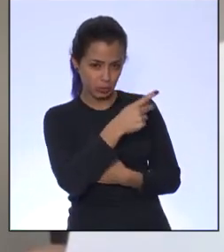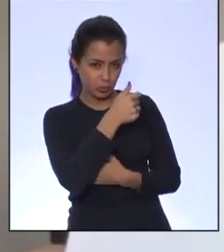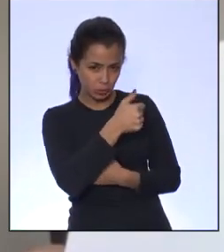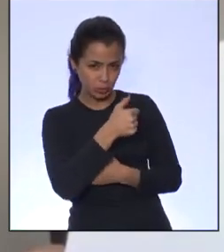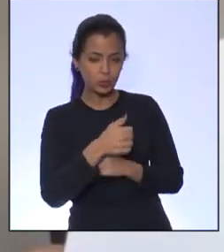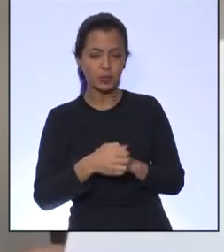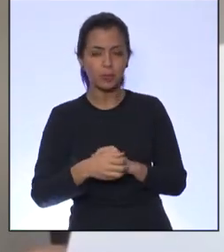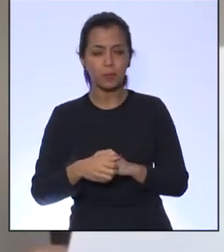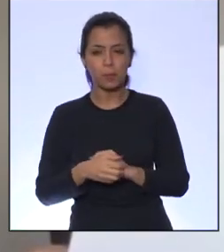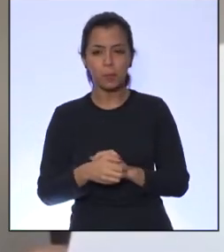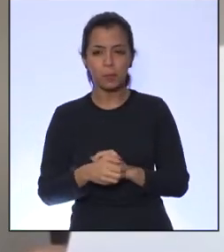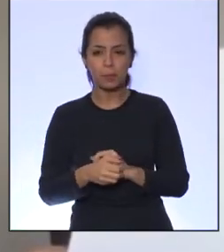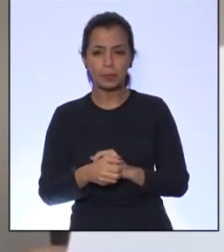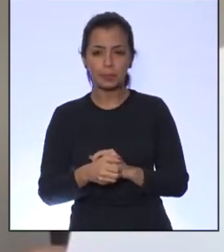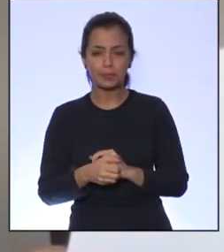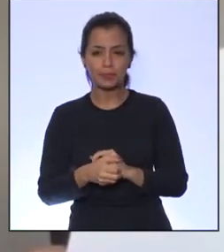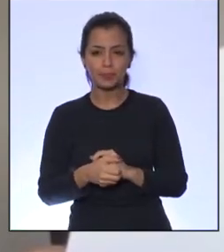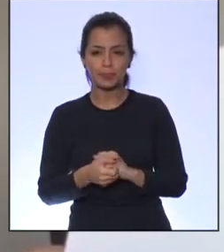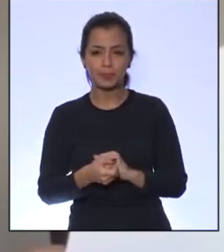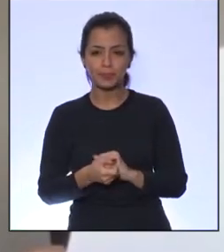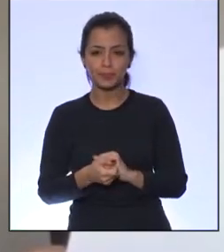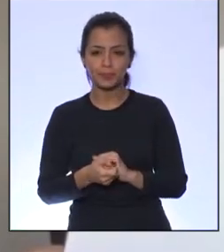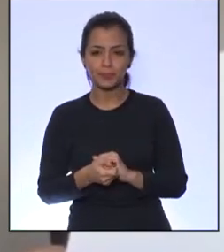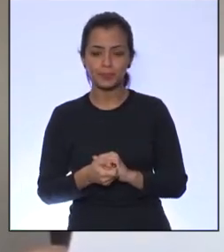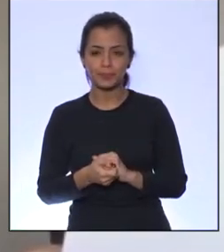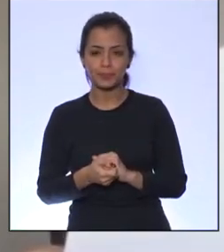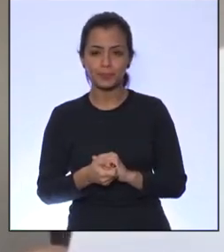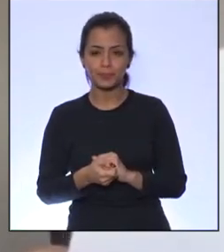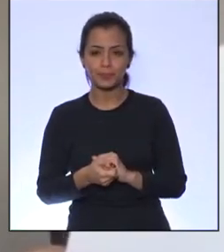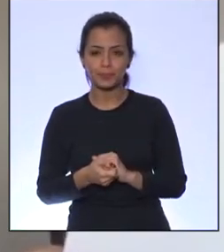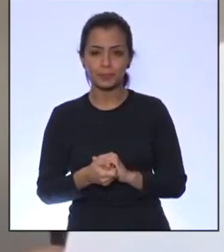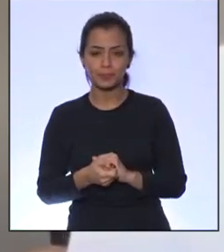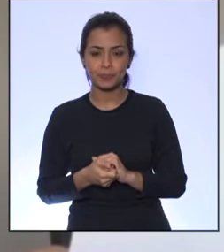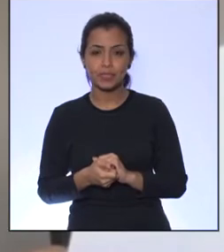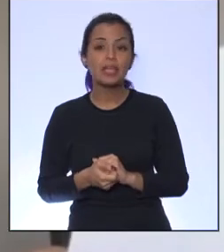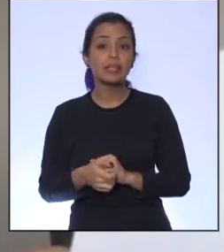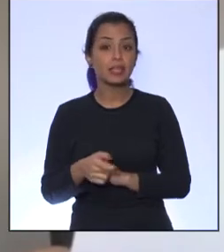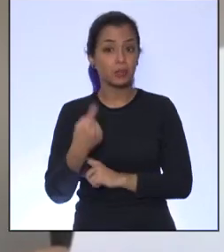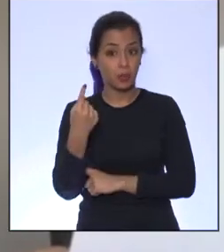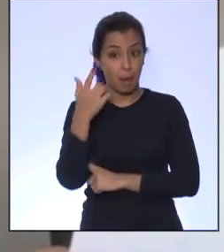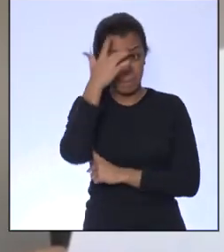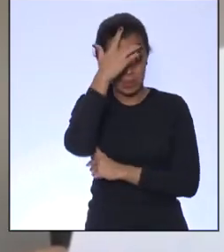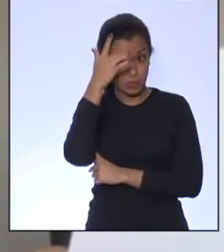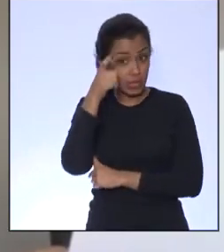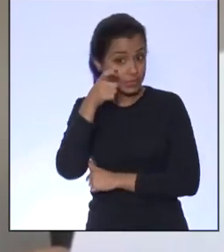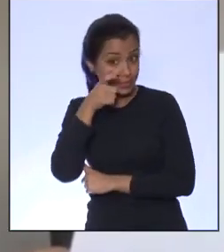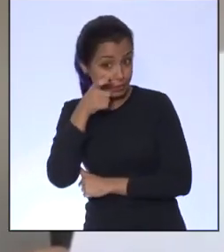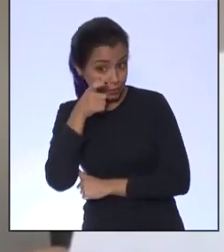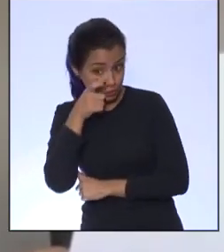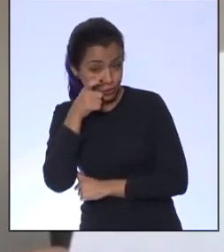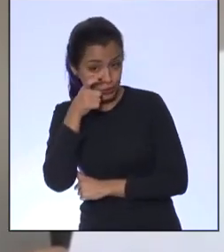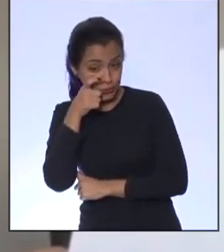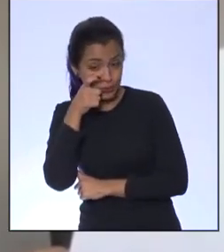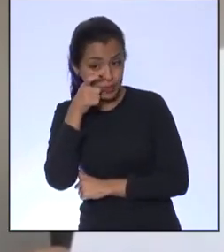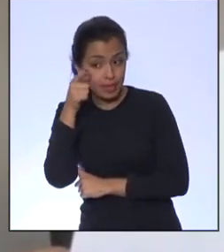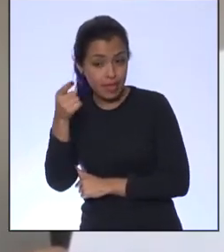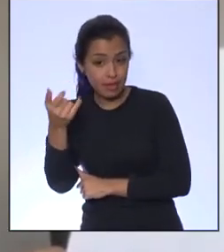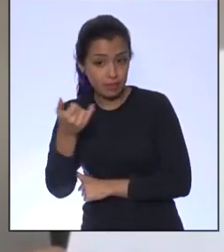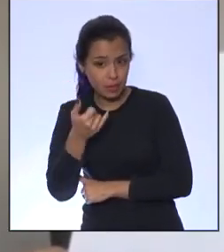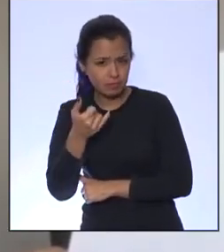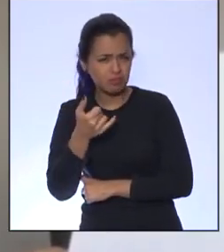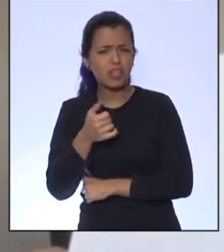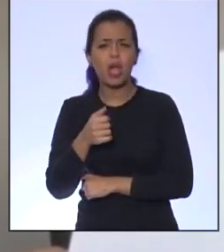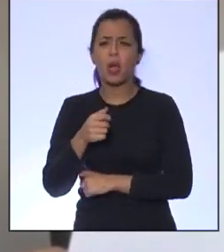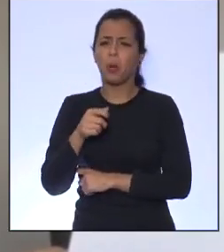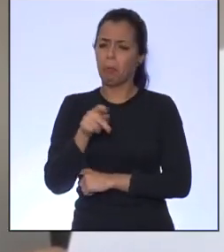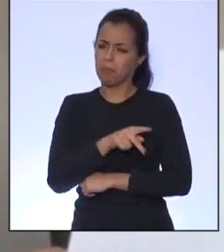despedida, mas é que alguém perguntou, alguém que está nos acompanhando, né? Muitos professores correm atrás, às